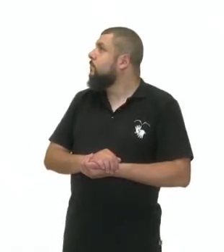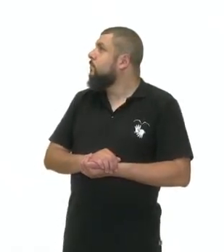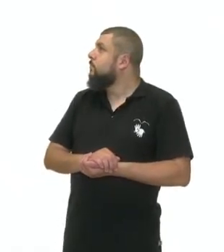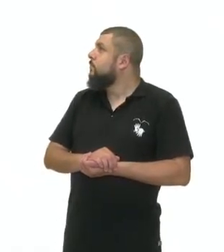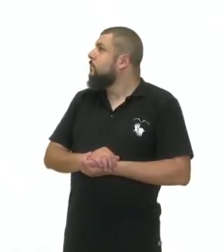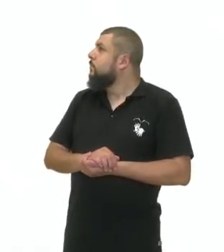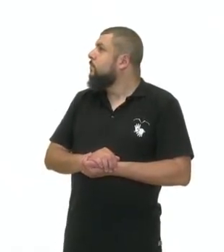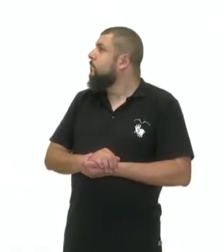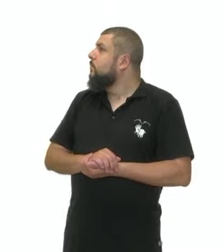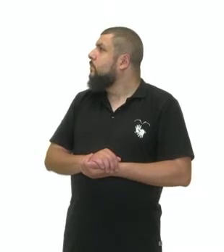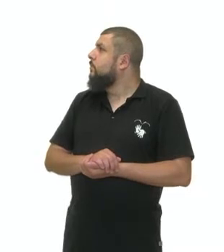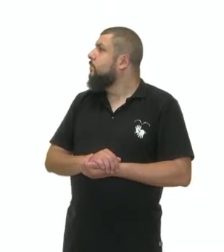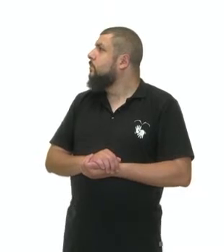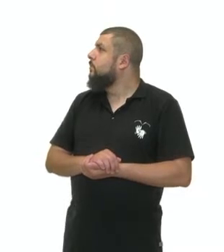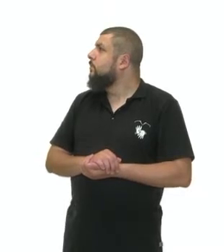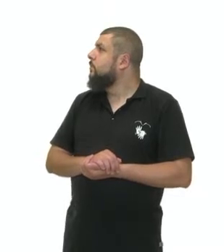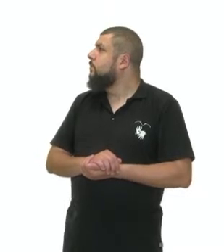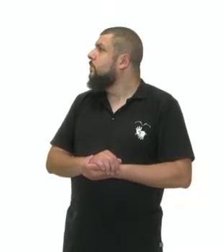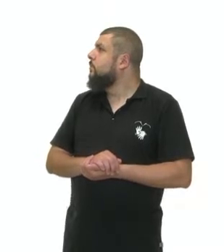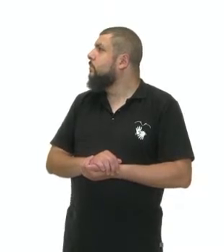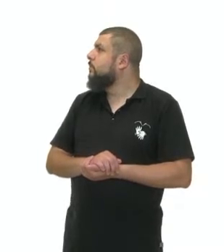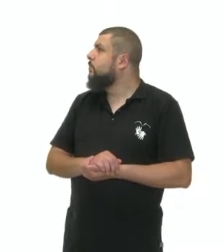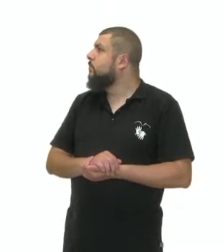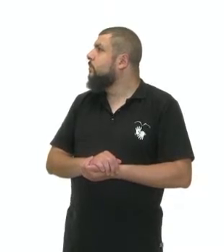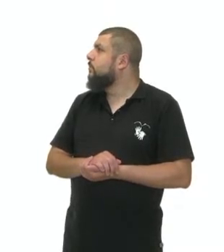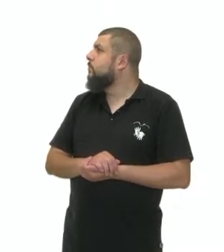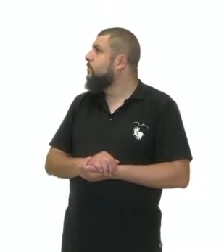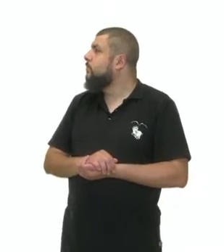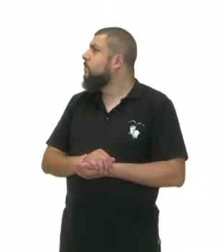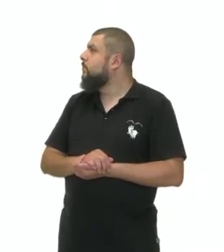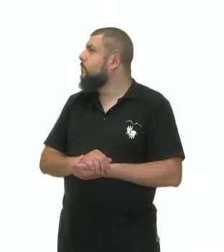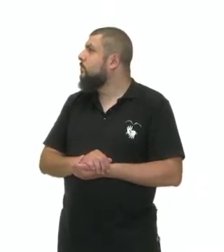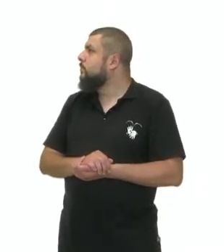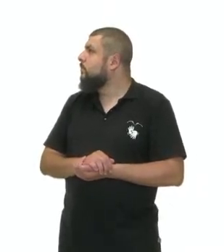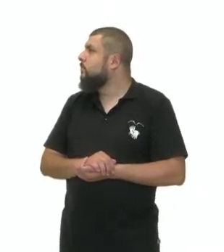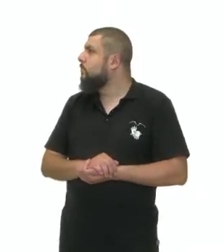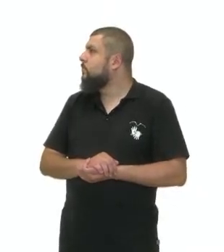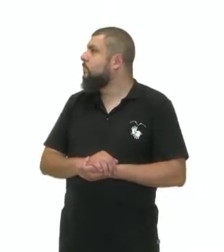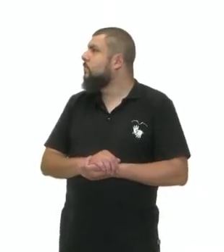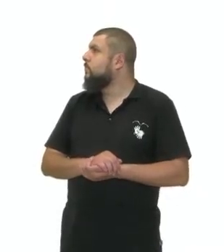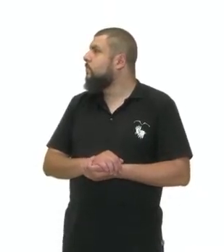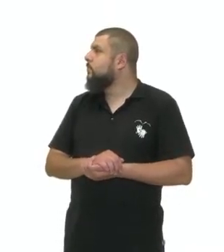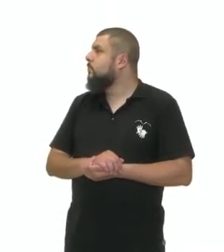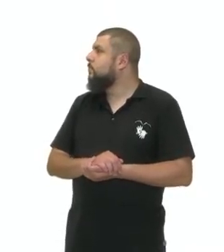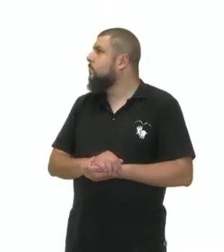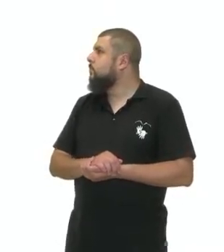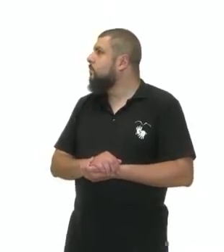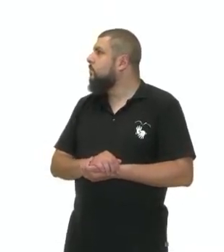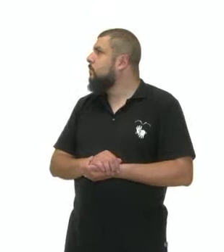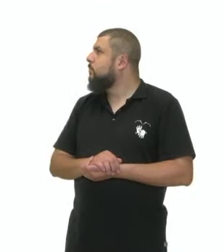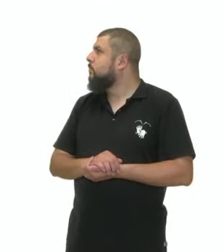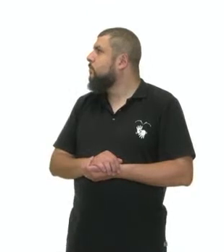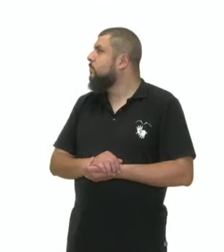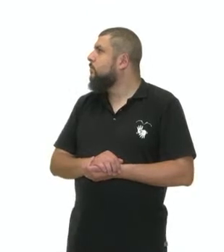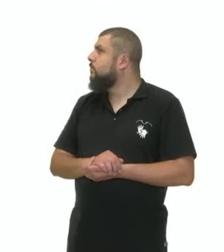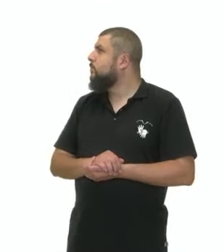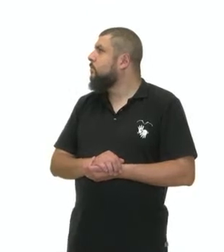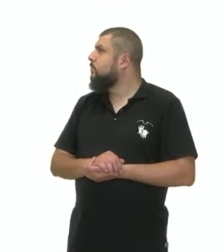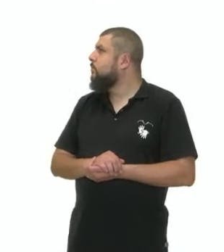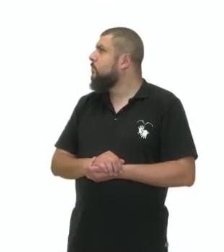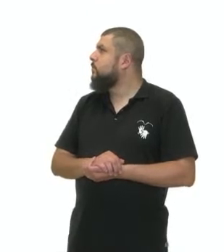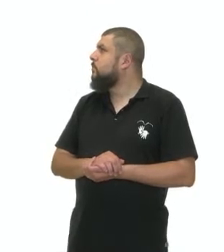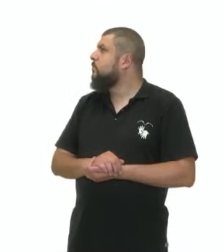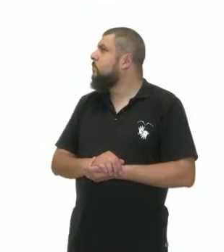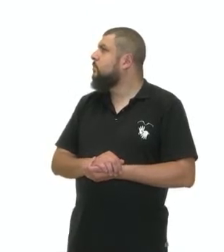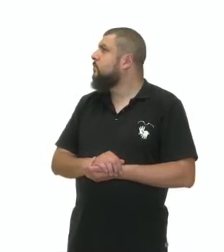su imagen, su identidad y sobre todo para que se den la oportunidad de ver qué tan maravillosos son sin la ayuda de